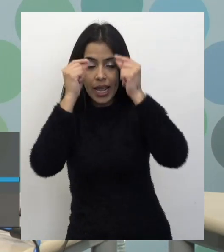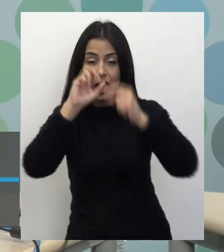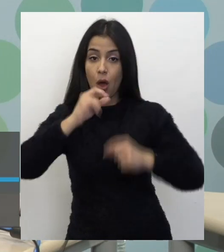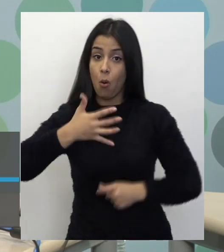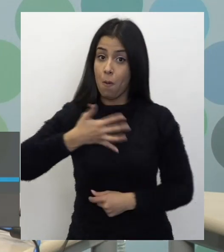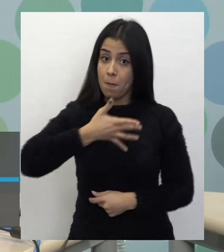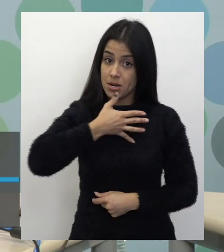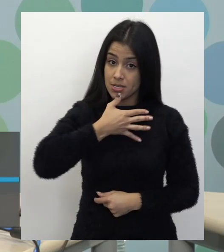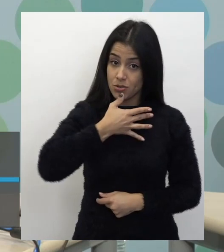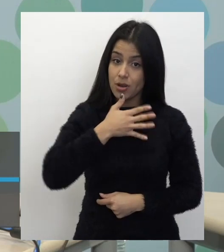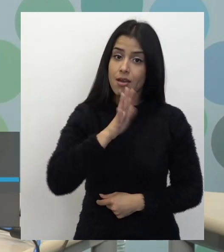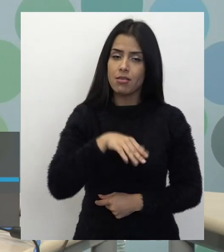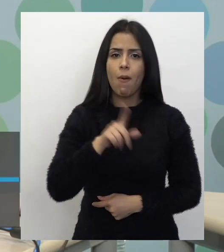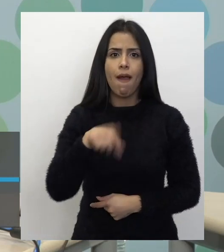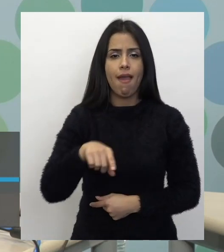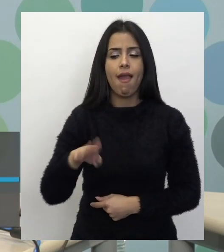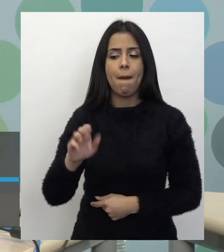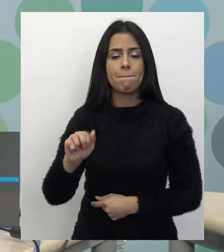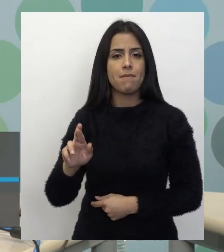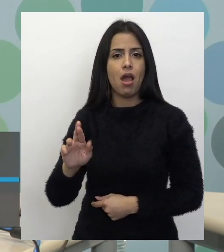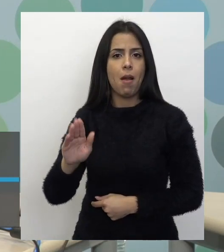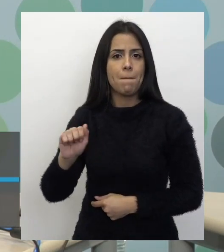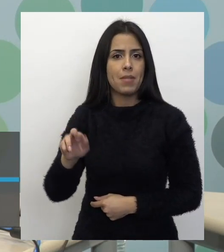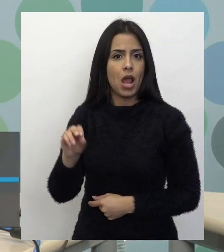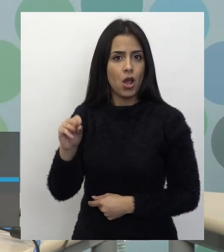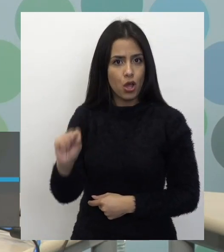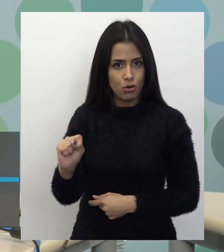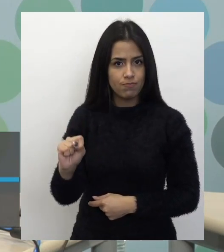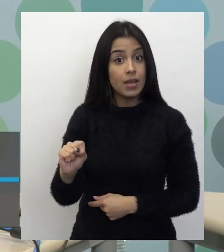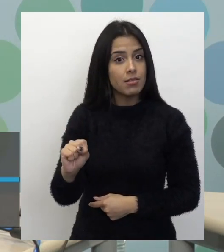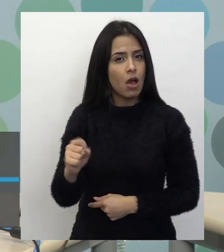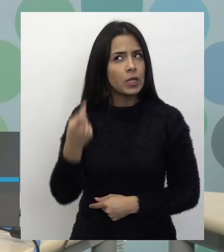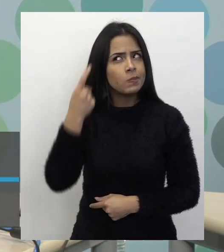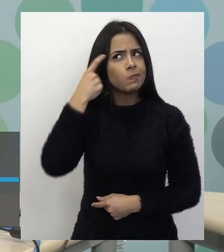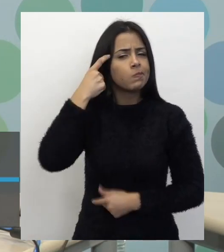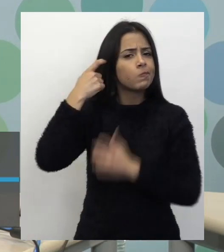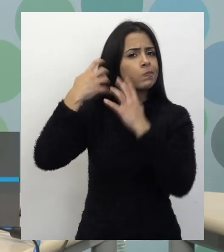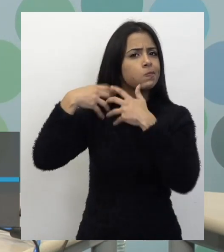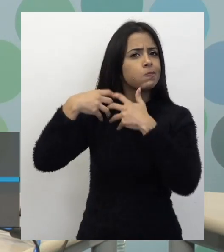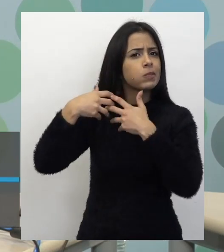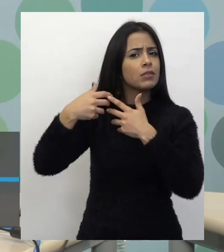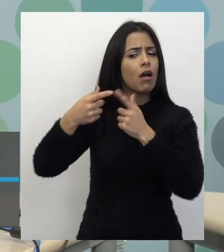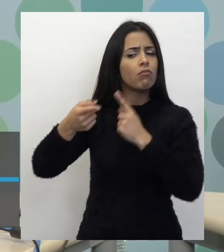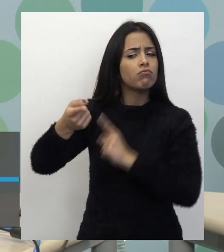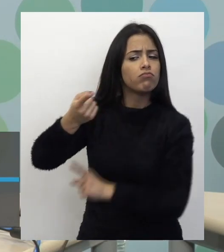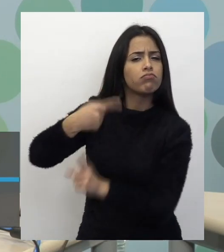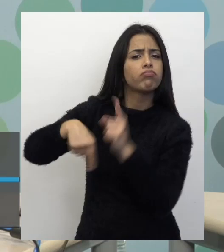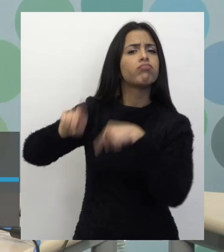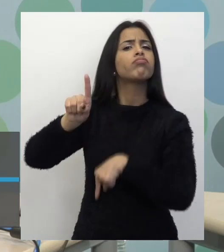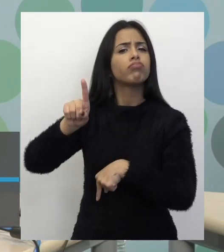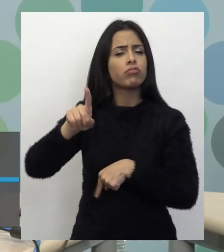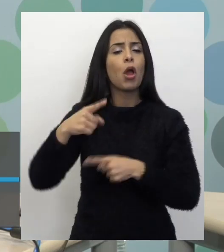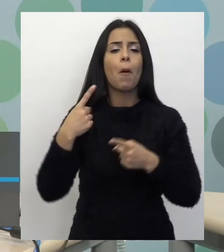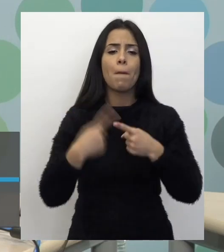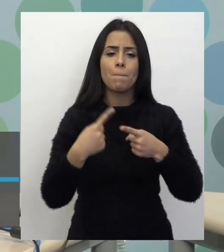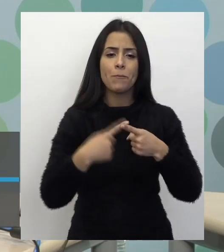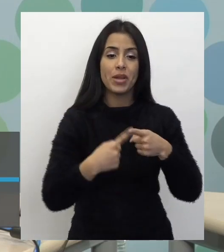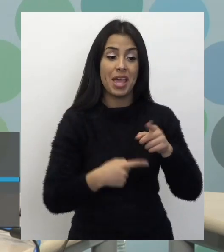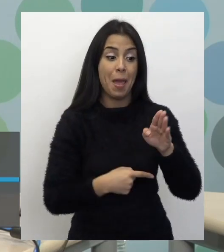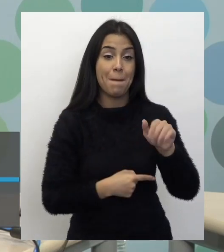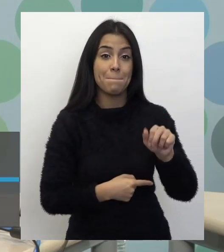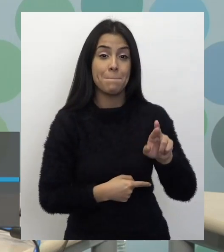um bárbaro. E ele pretende, né, com a sua política imperialista, reverter essa situação, lembrando que bárbaro é um